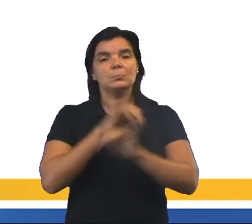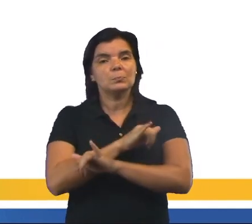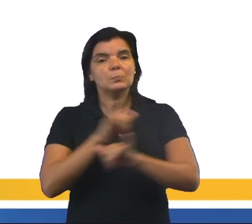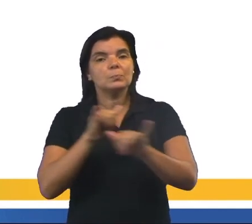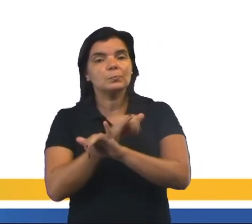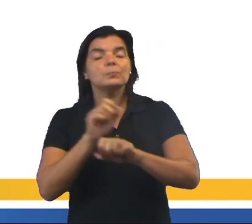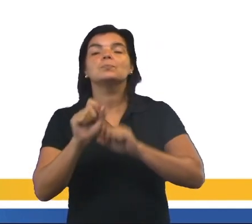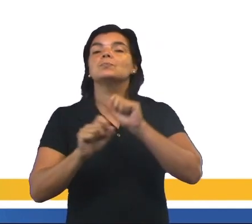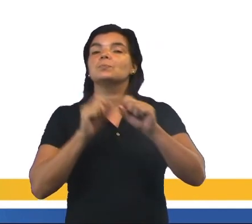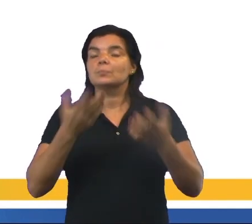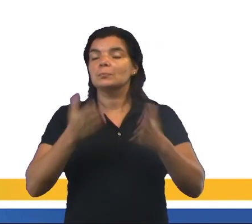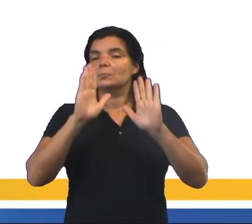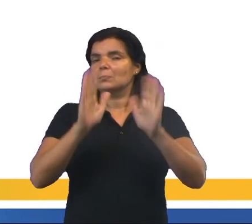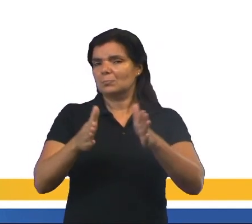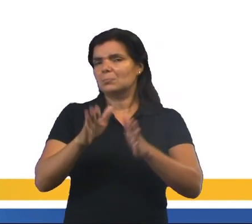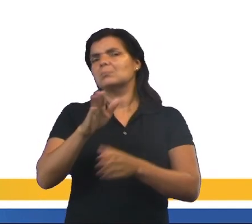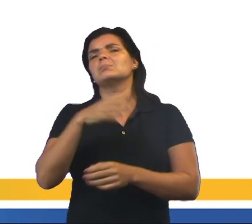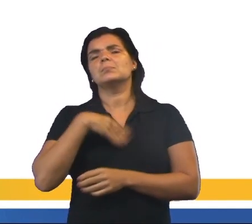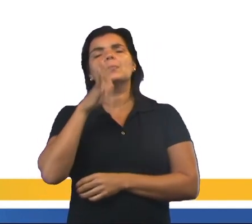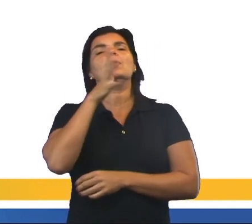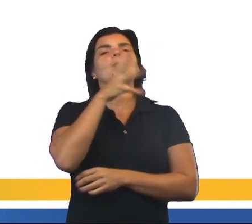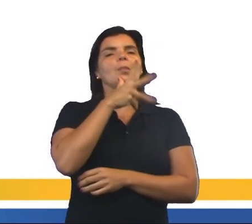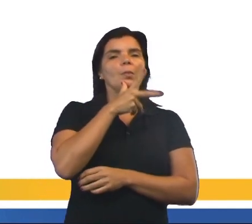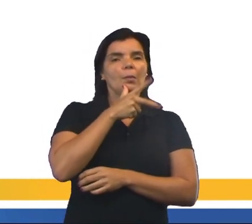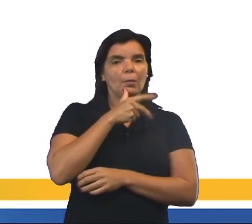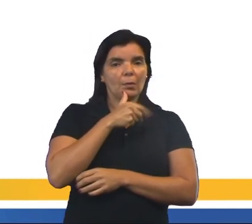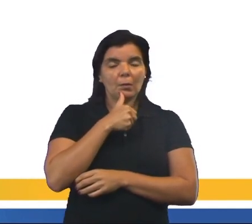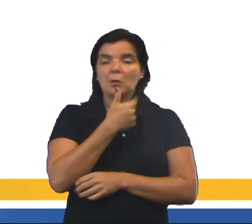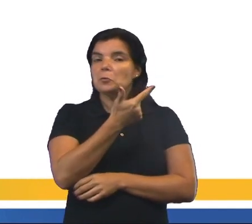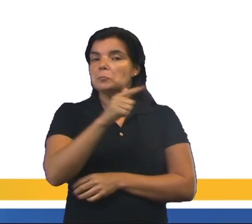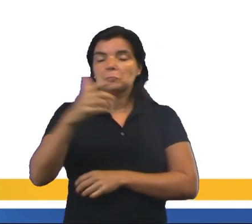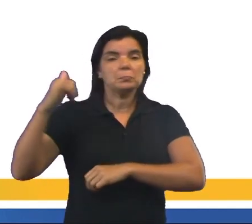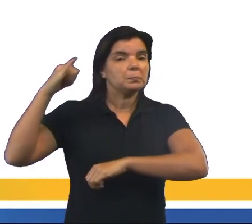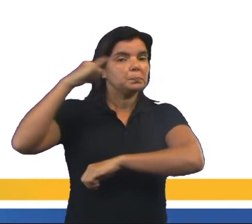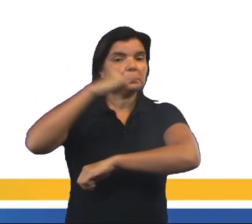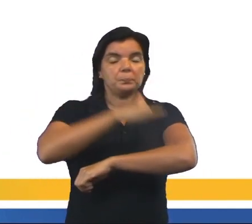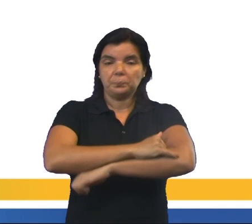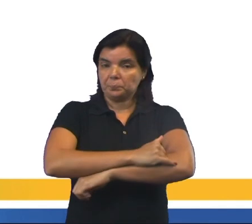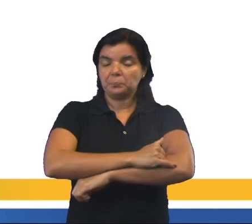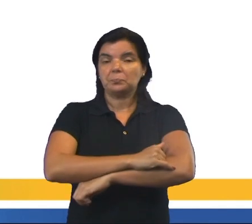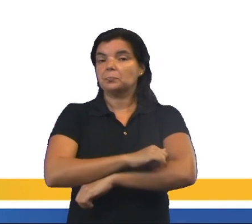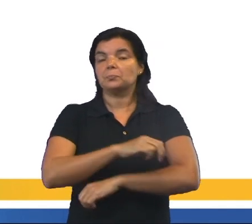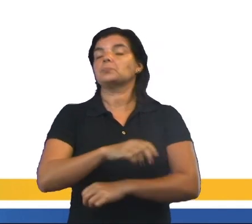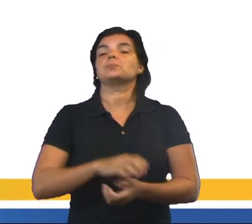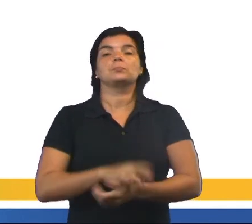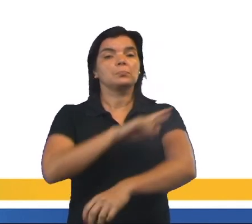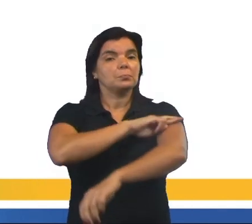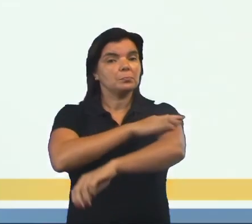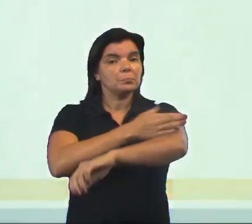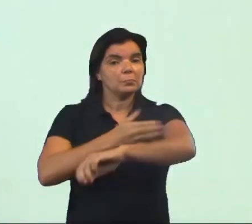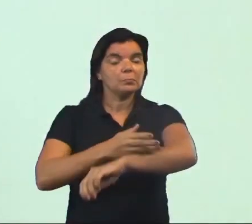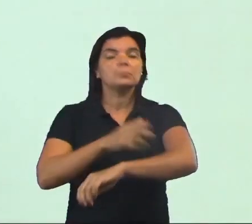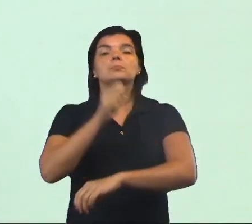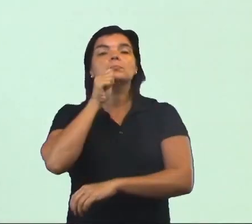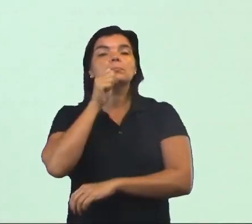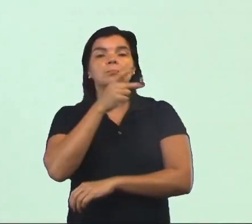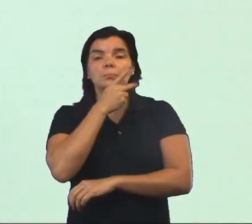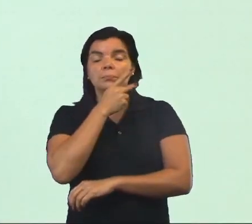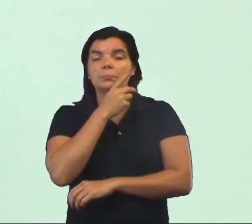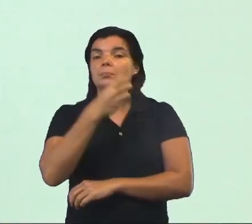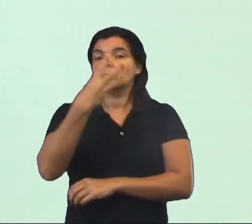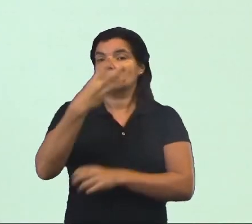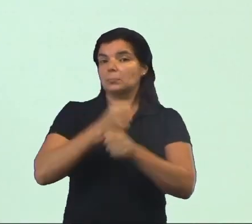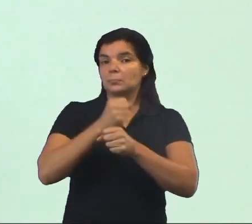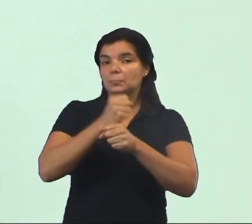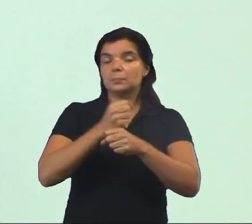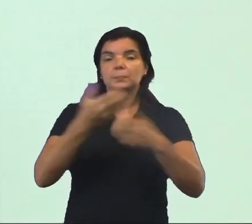indicando que já faz bastante tempo que não há voos de Rio Branco a Porto Velho, após 3 anos.